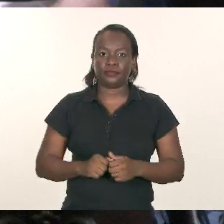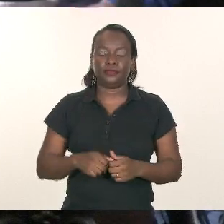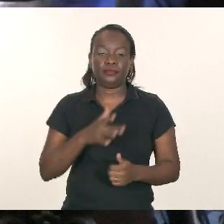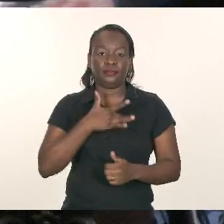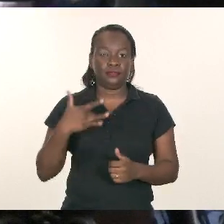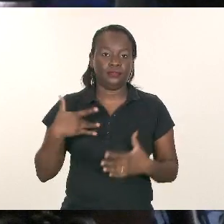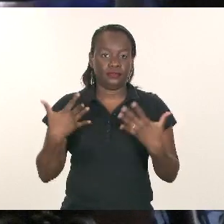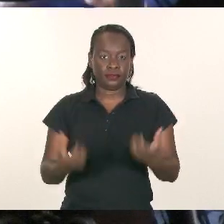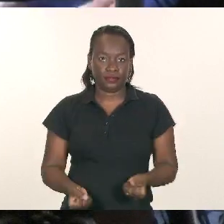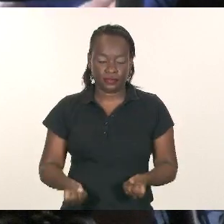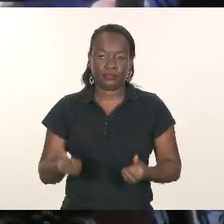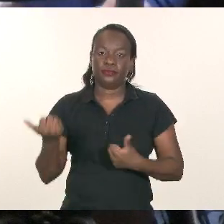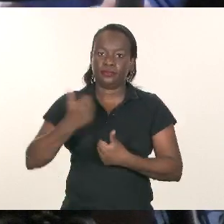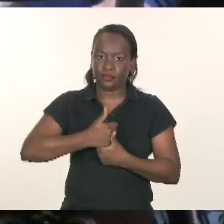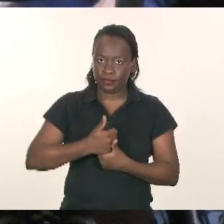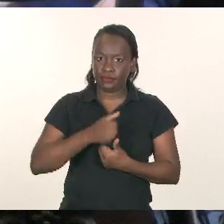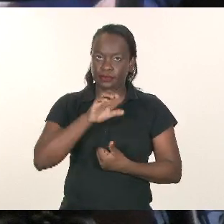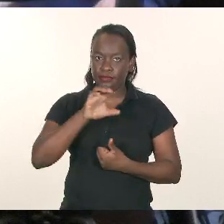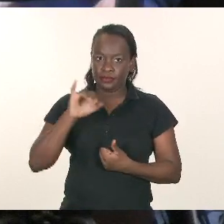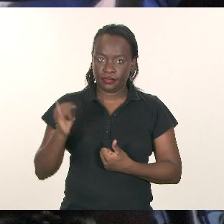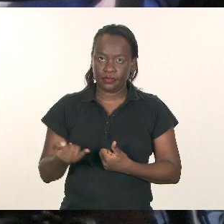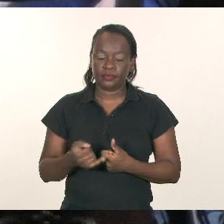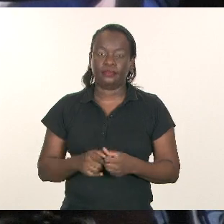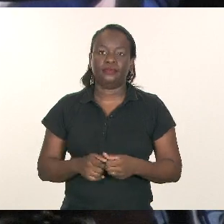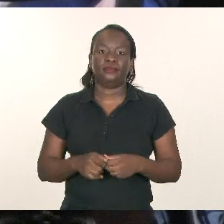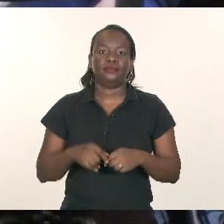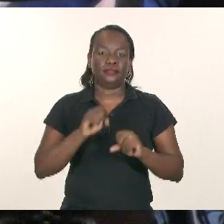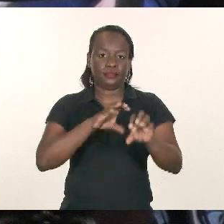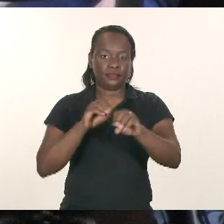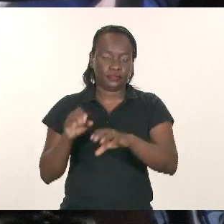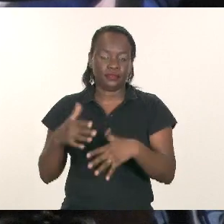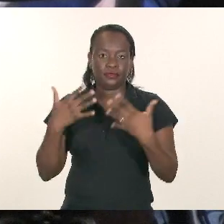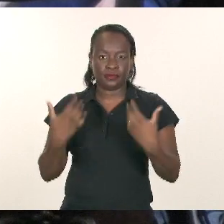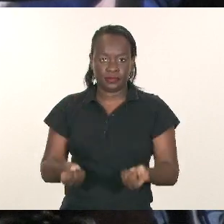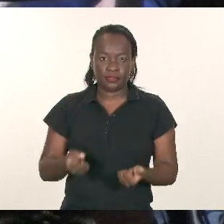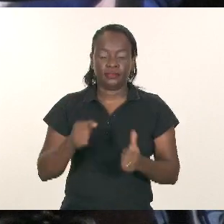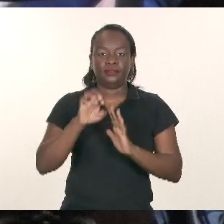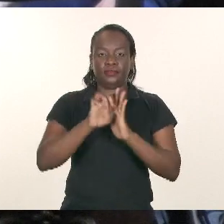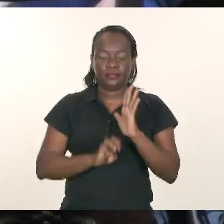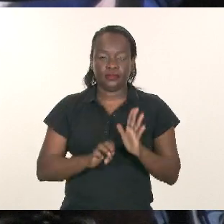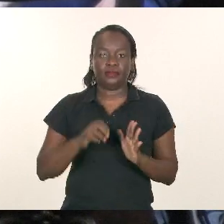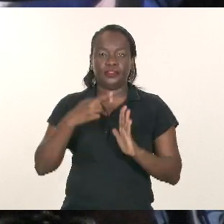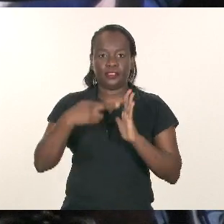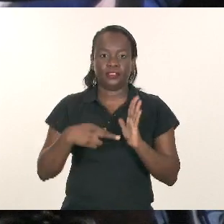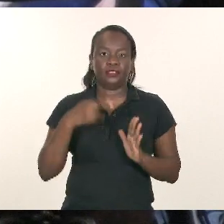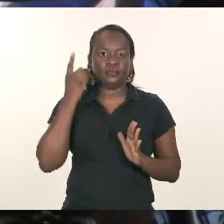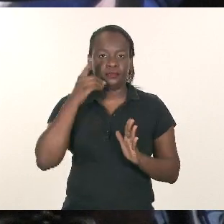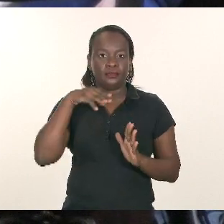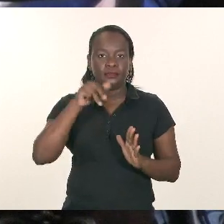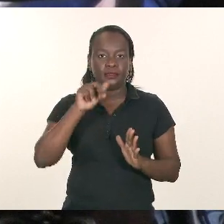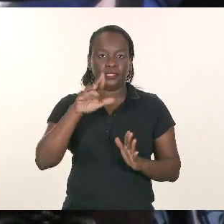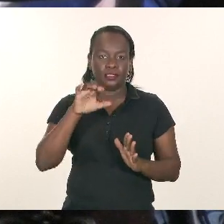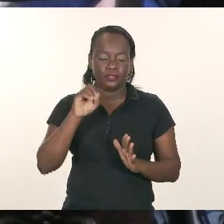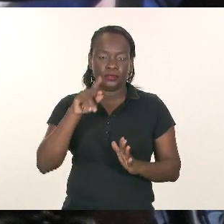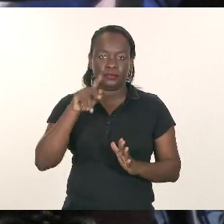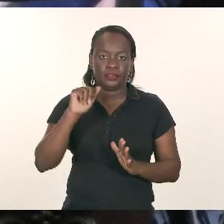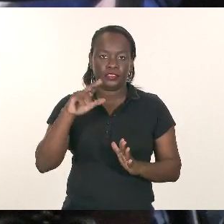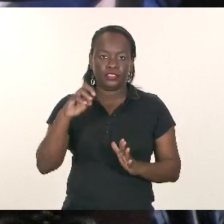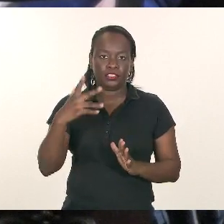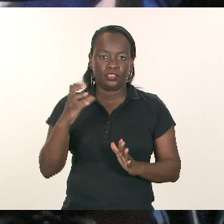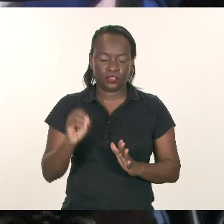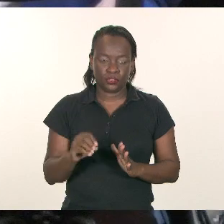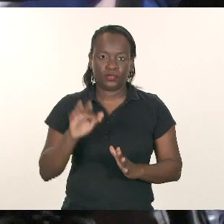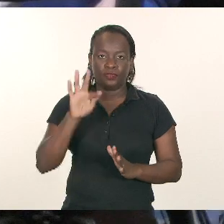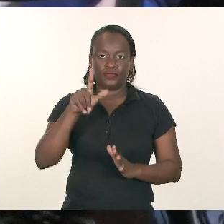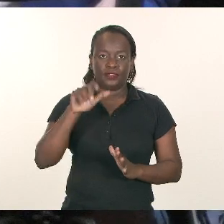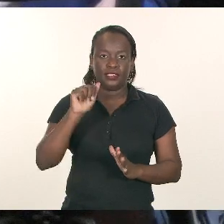Saúde favorável com substitutivo da CCJ. De educação favorável com emenda. Relatores, deputado Márcio Pacheco, Márcio Pacheco e